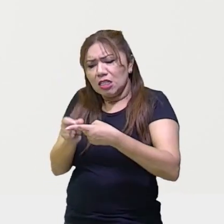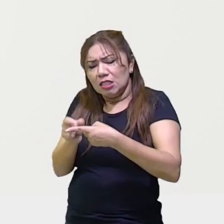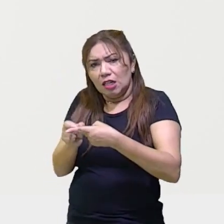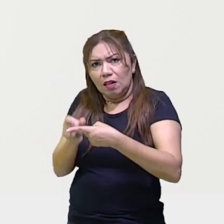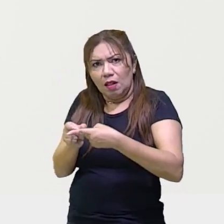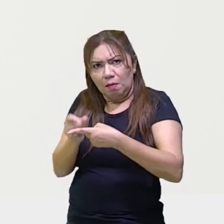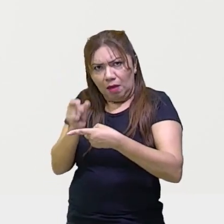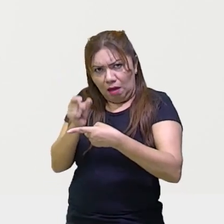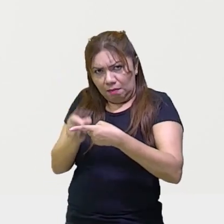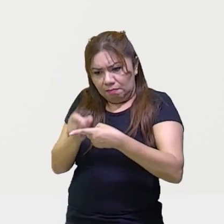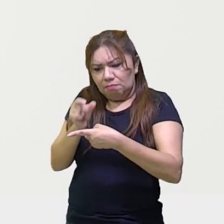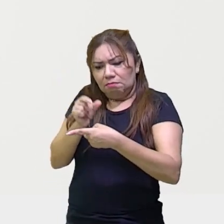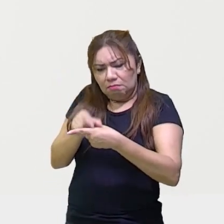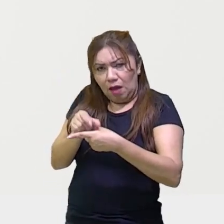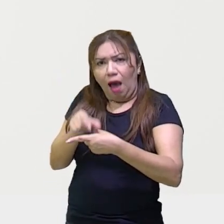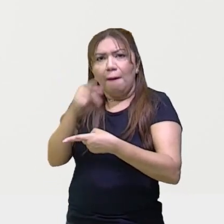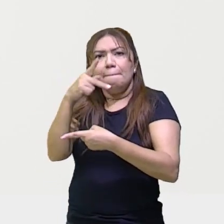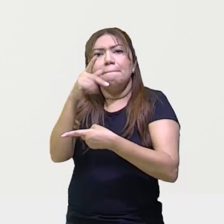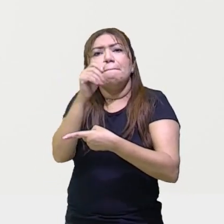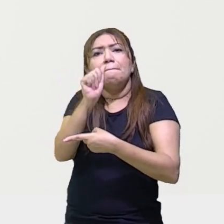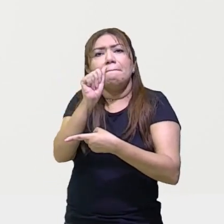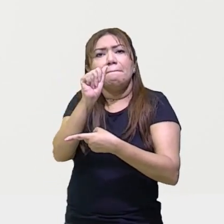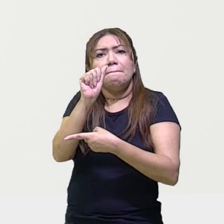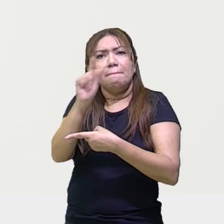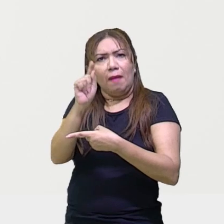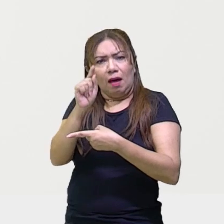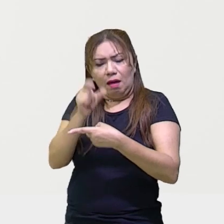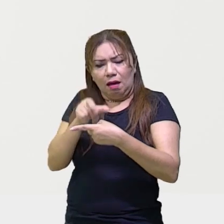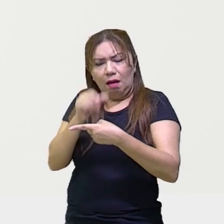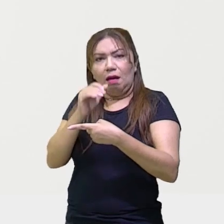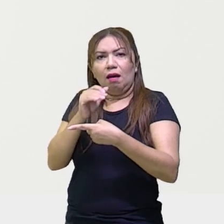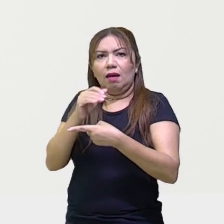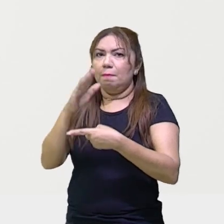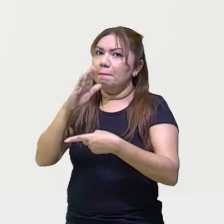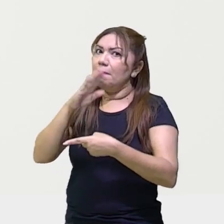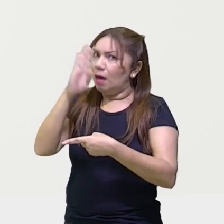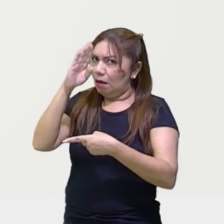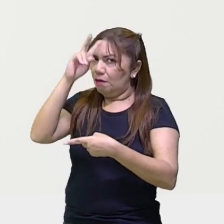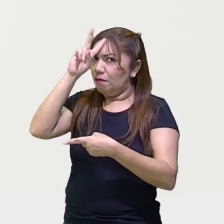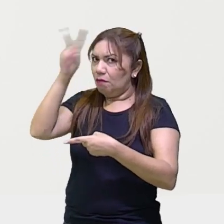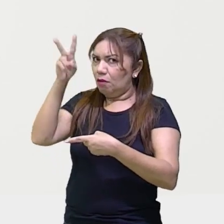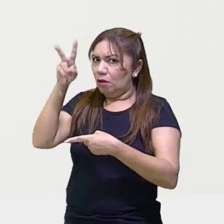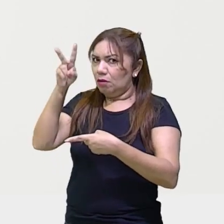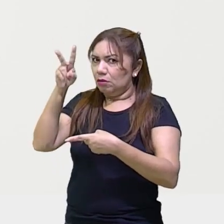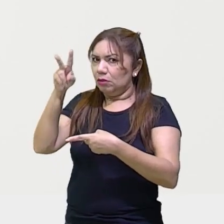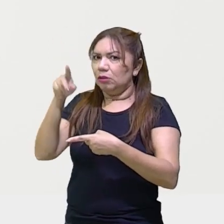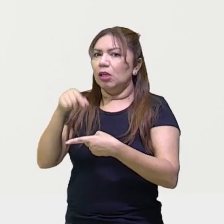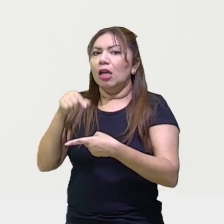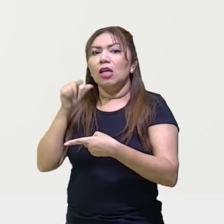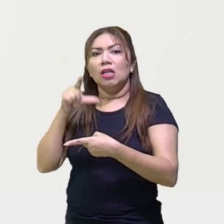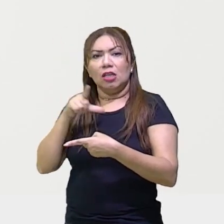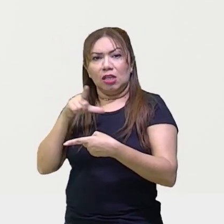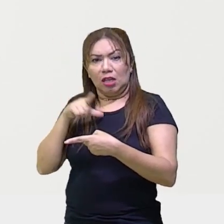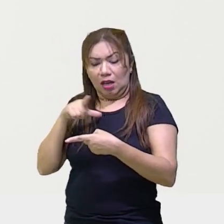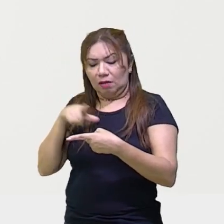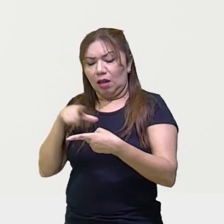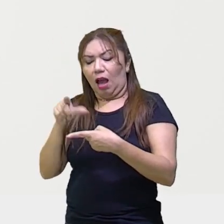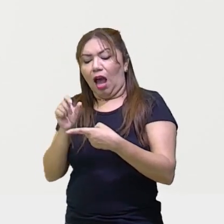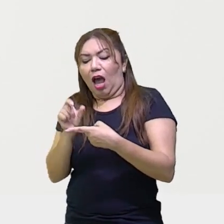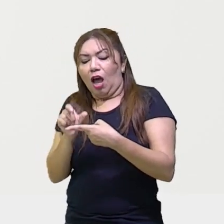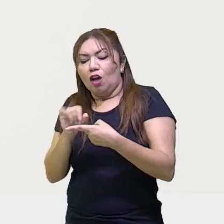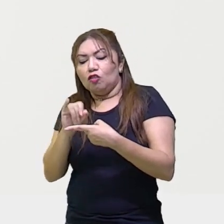pá é pronunciada com mais intensidade que as sílabas gi e na, e que fica localizada